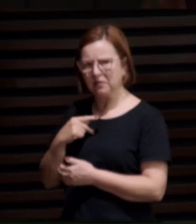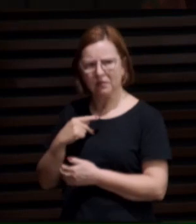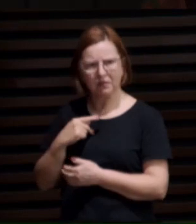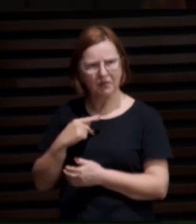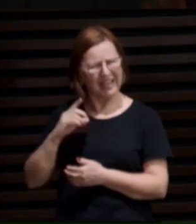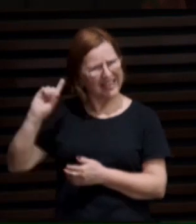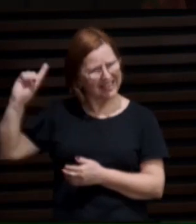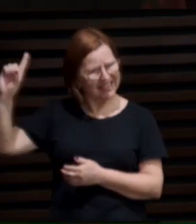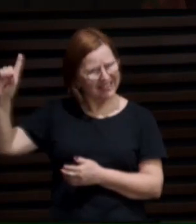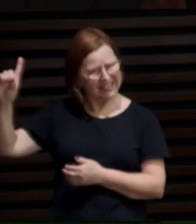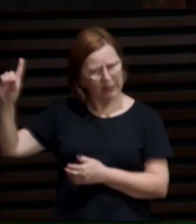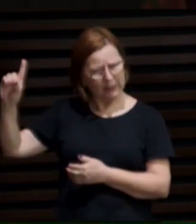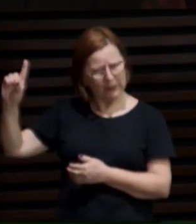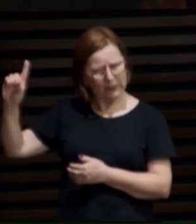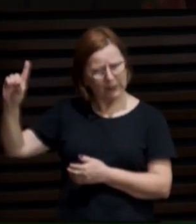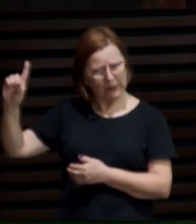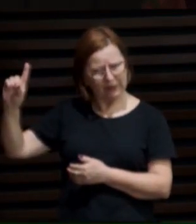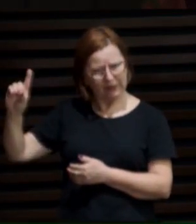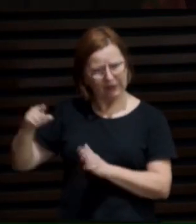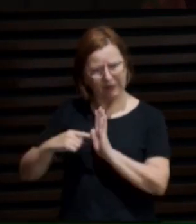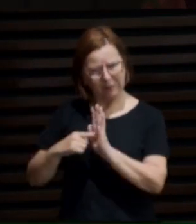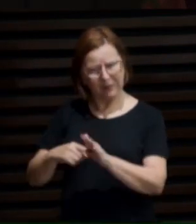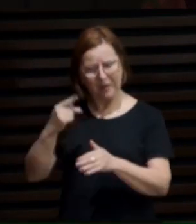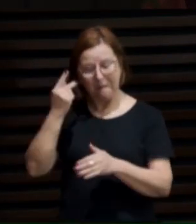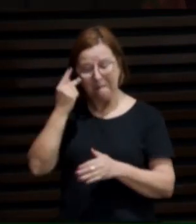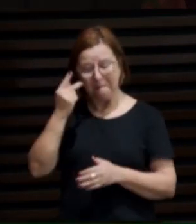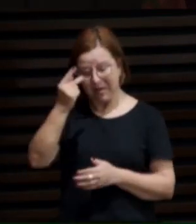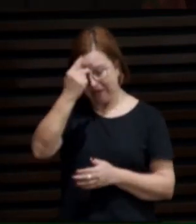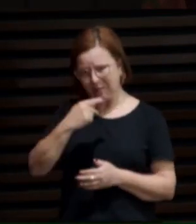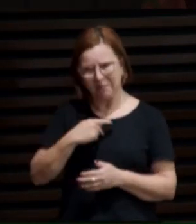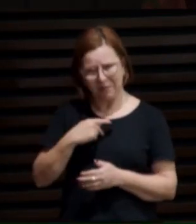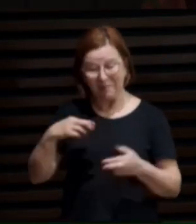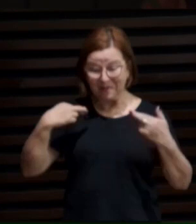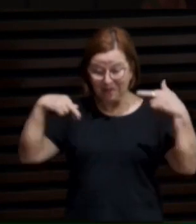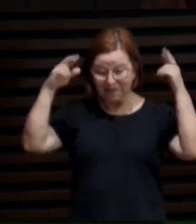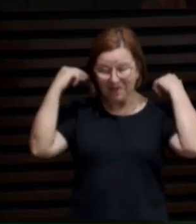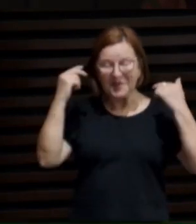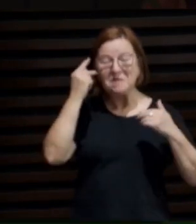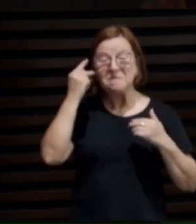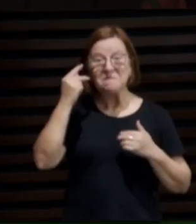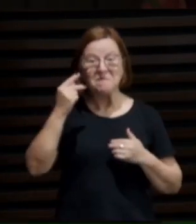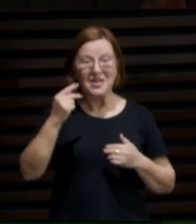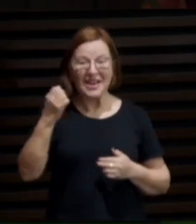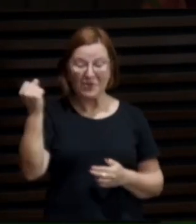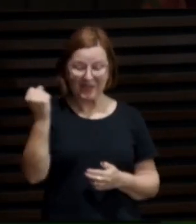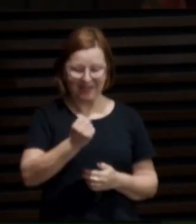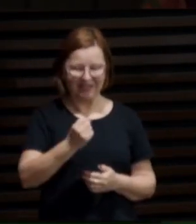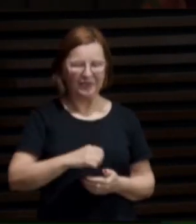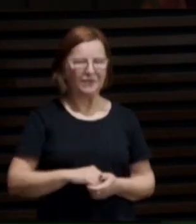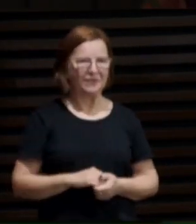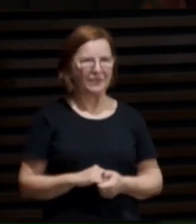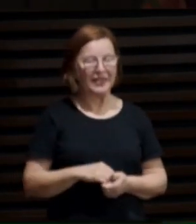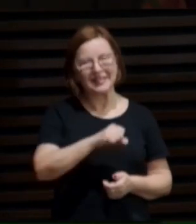Deus proverá para si, meu filho, o cordeiro para o holocausto. E seguiam ambos juntos.